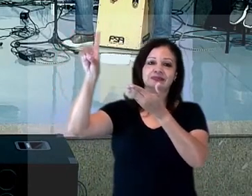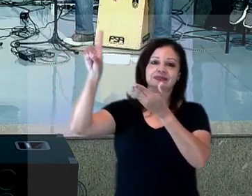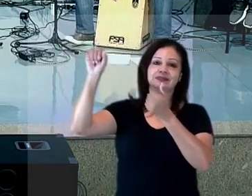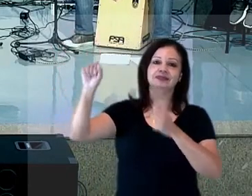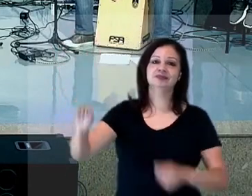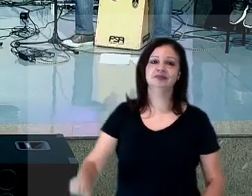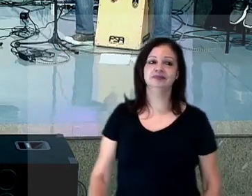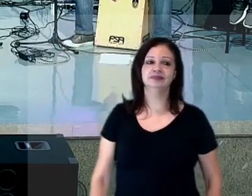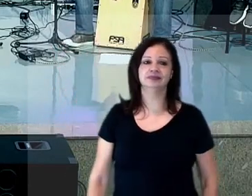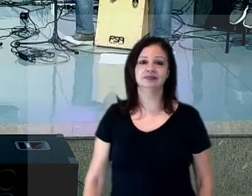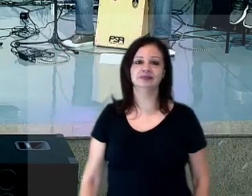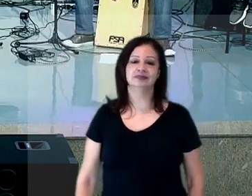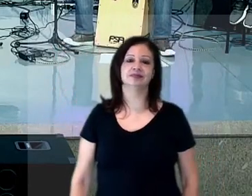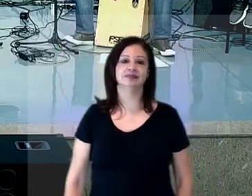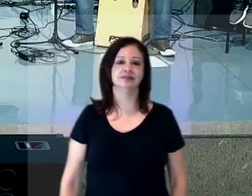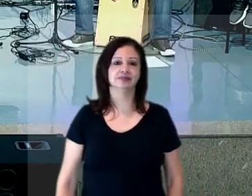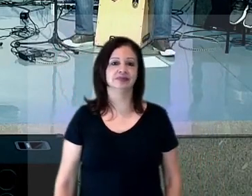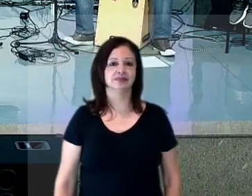Deus.